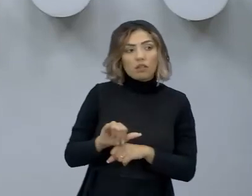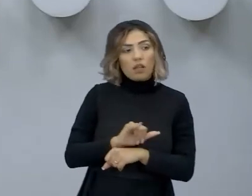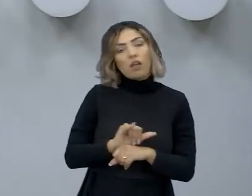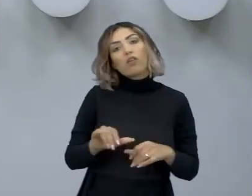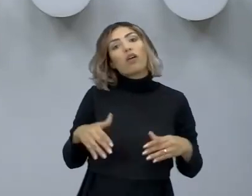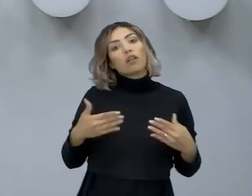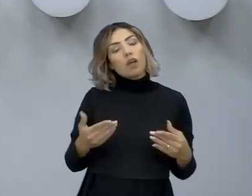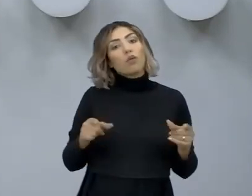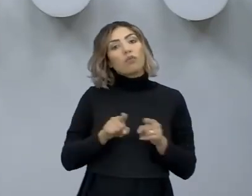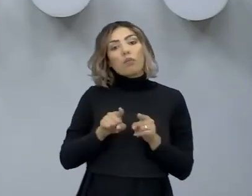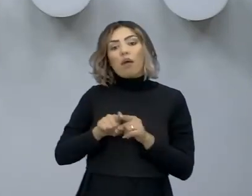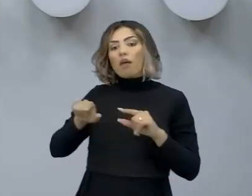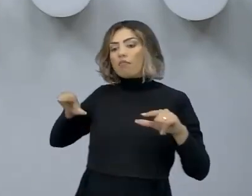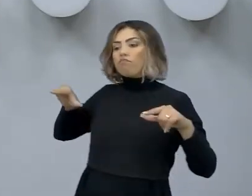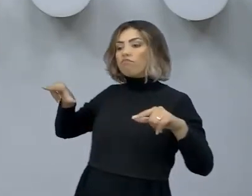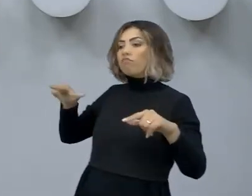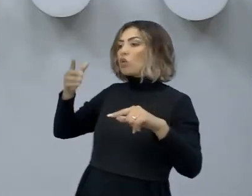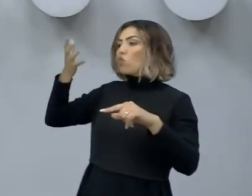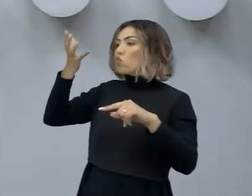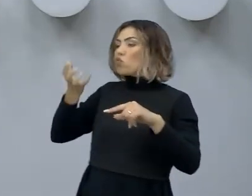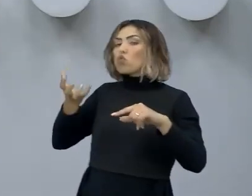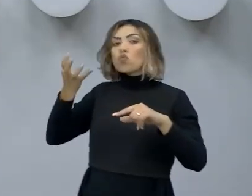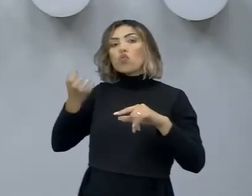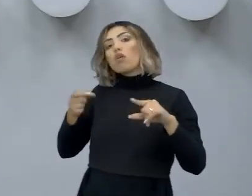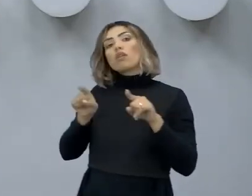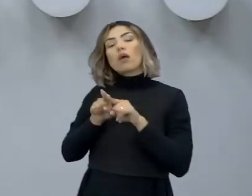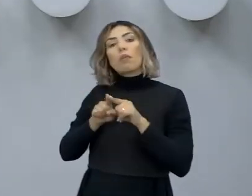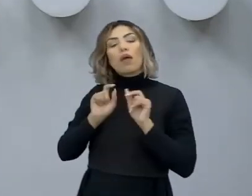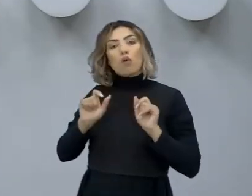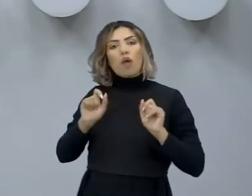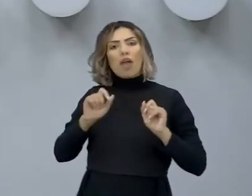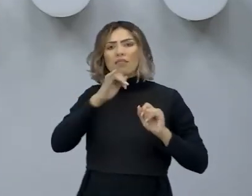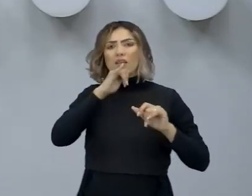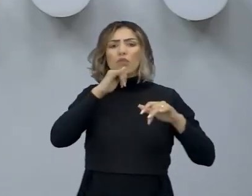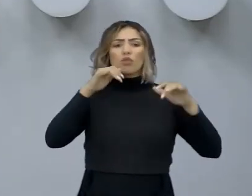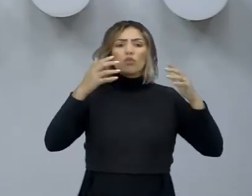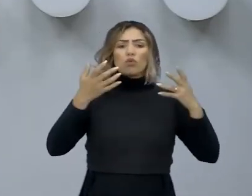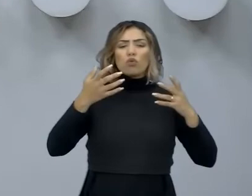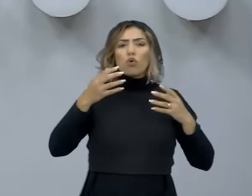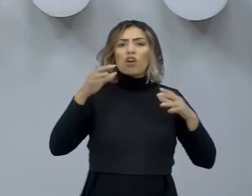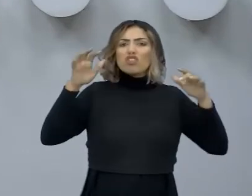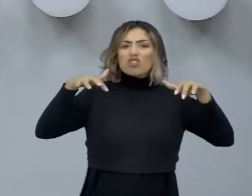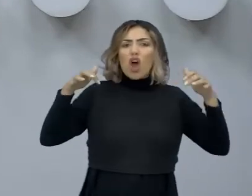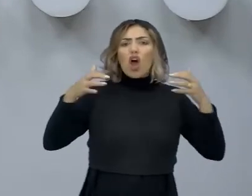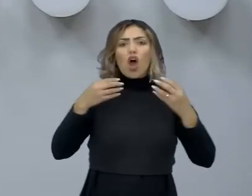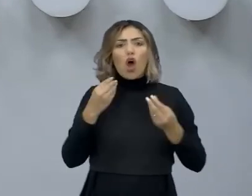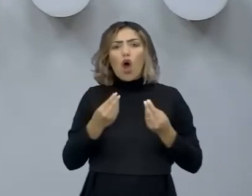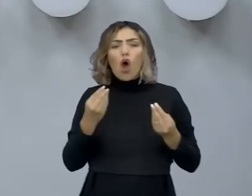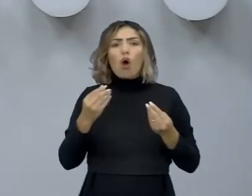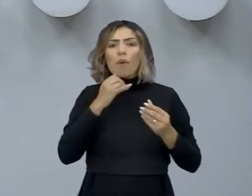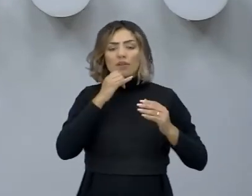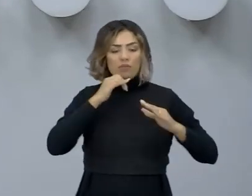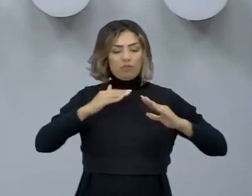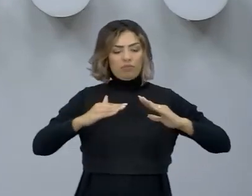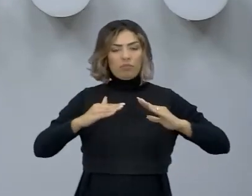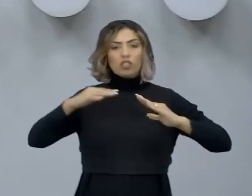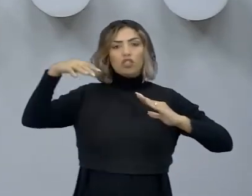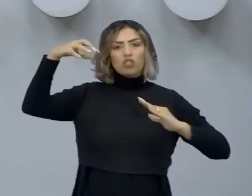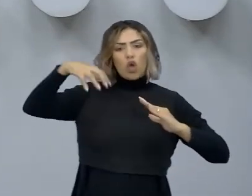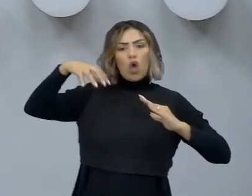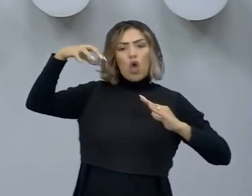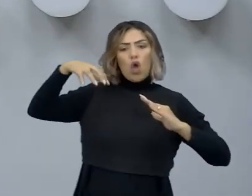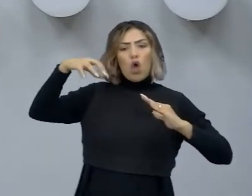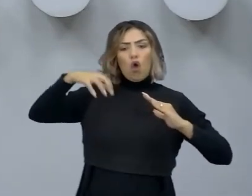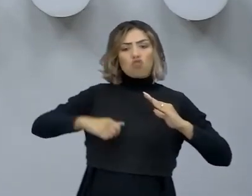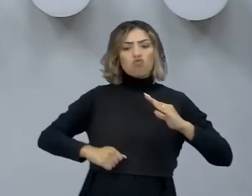calha ali para fazer uma cisterna, para poder, por exemplo, usar essa água para lavar a calçada. Aí eu